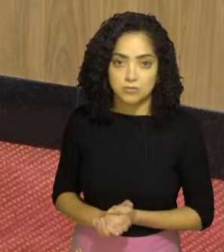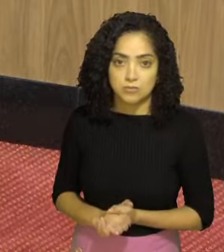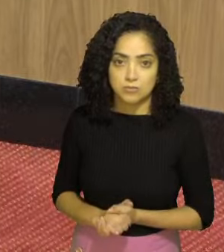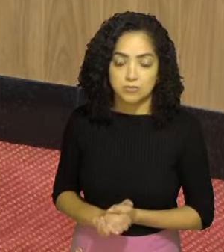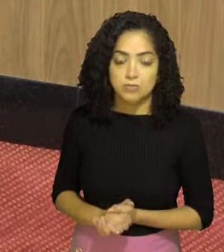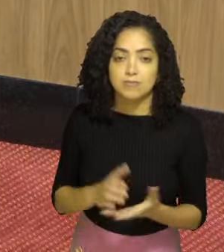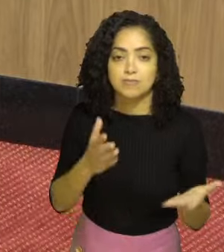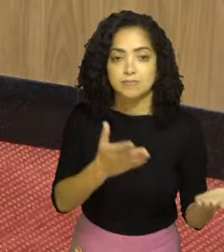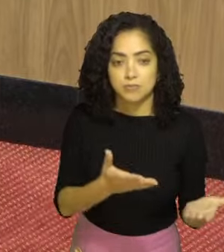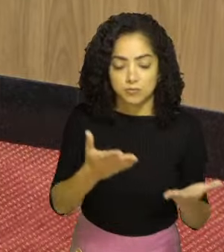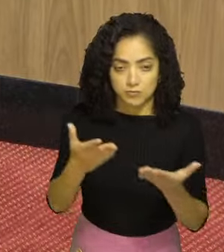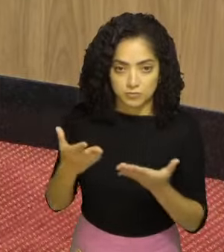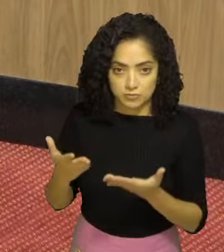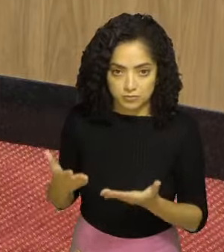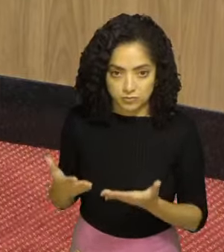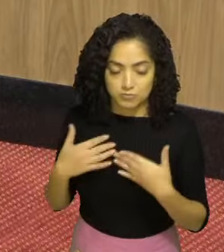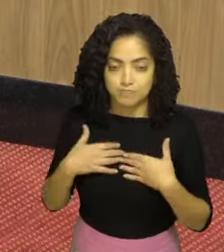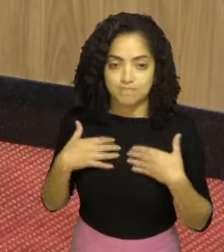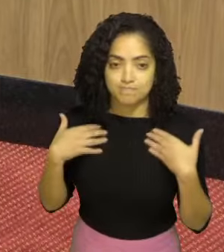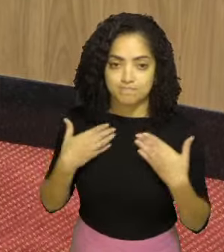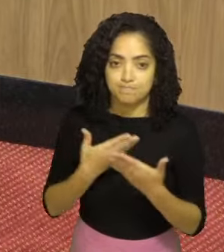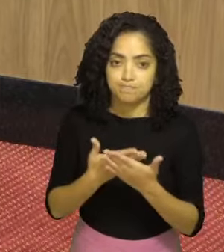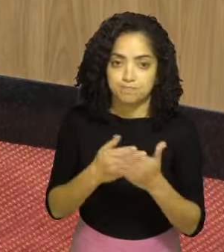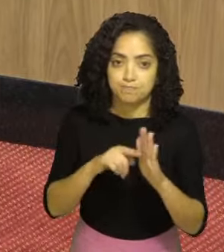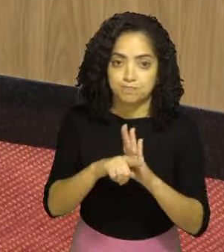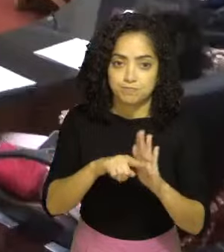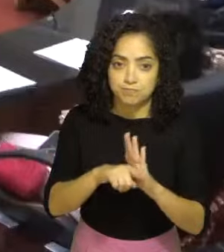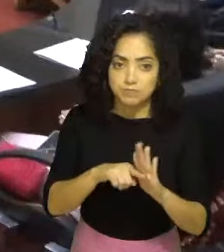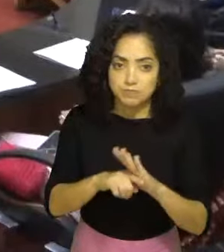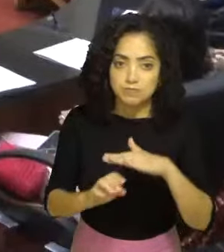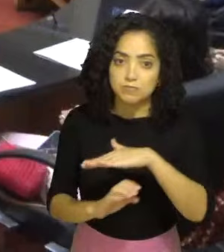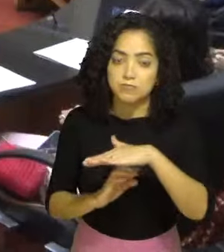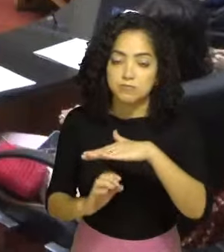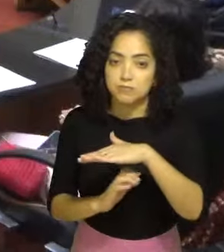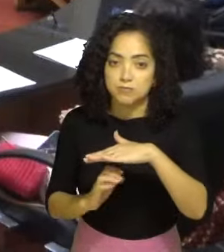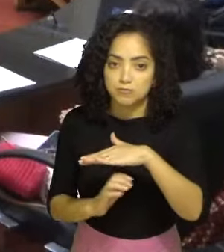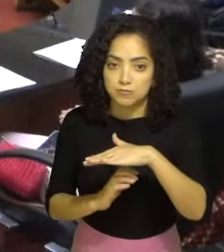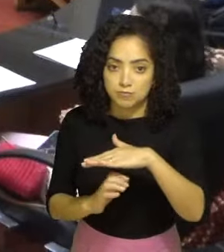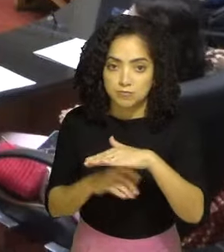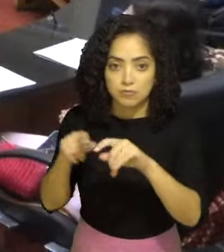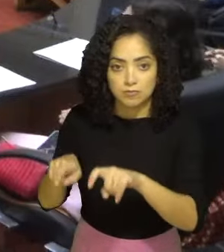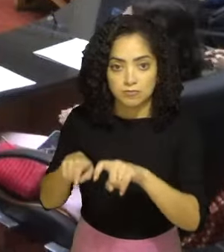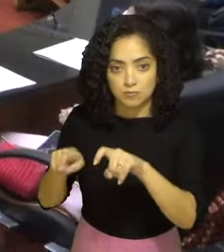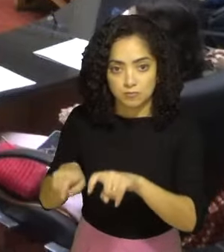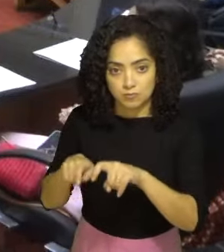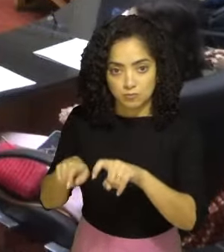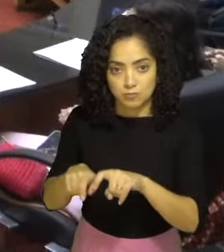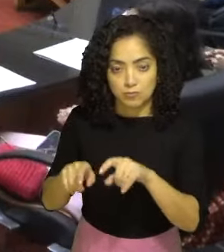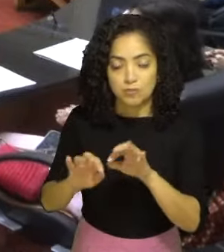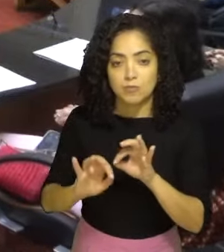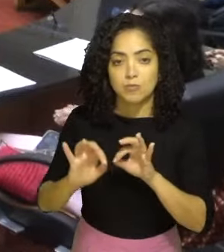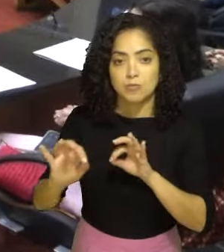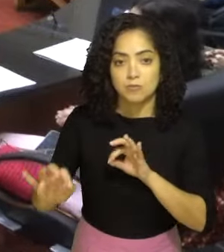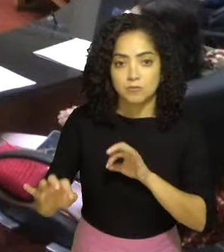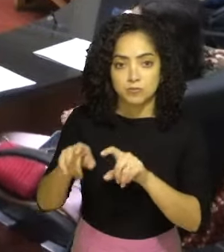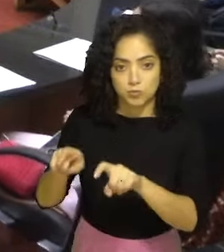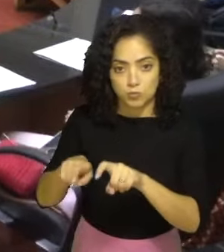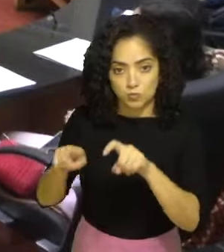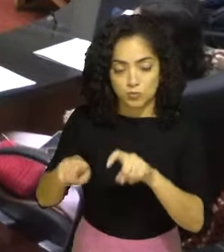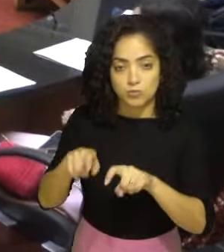Convidamos para receber a homenagem a pesquisadora na Empresa de Pesquisa Agropecuária e Extensão Rural de Santa